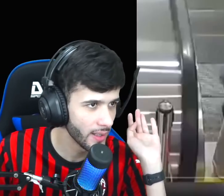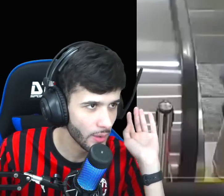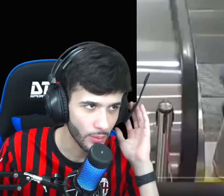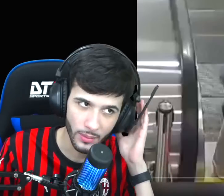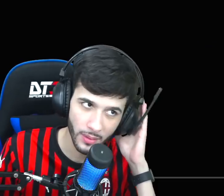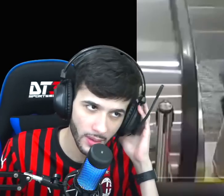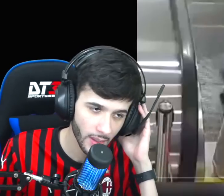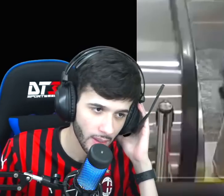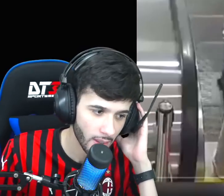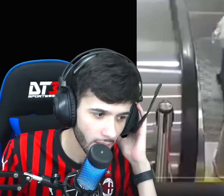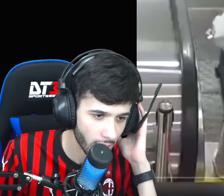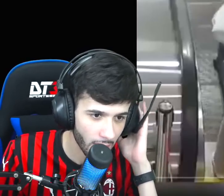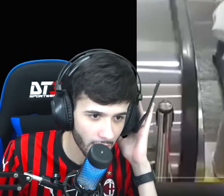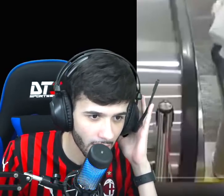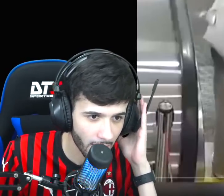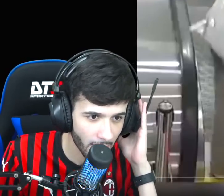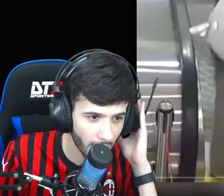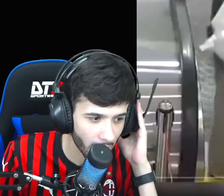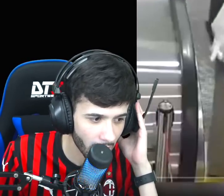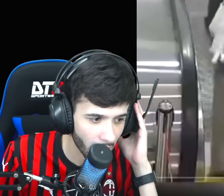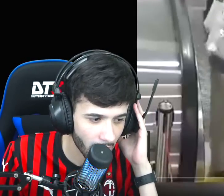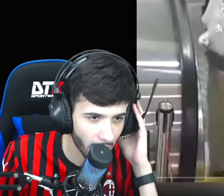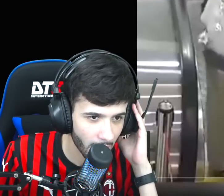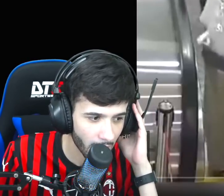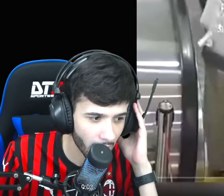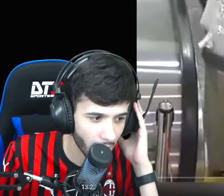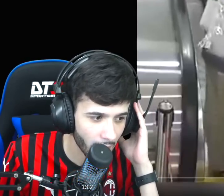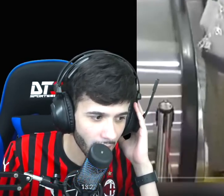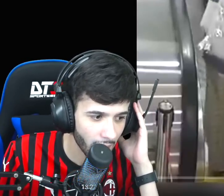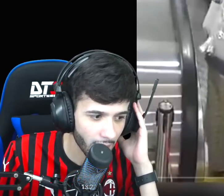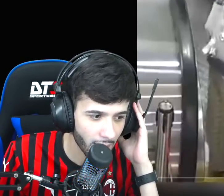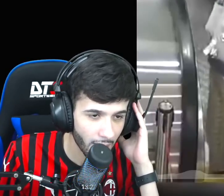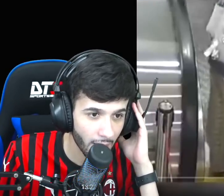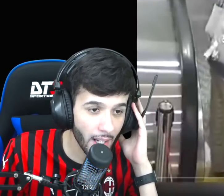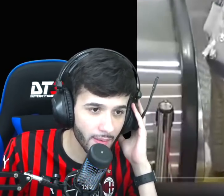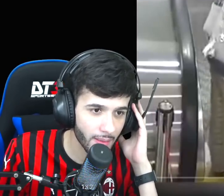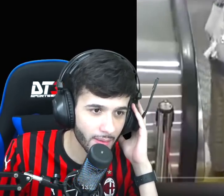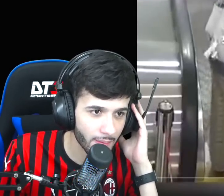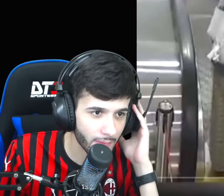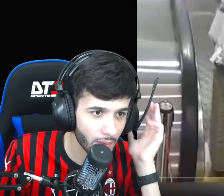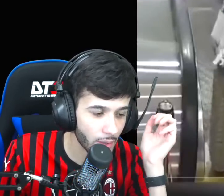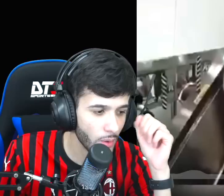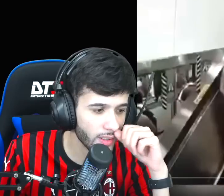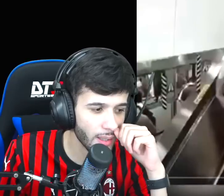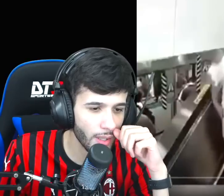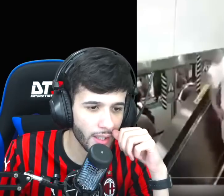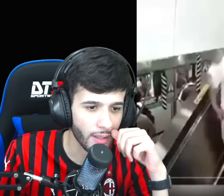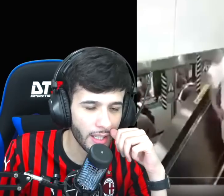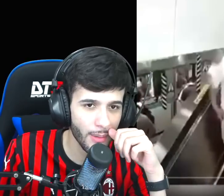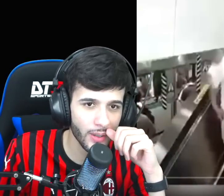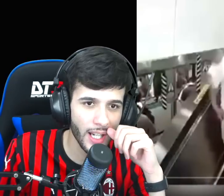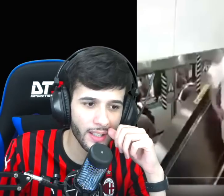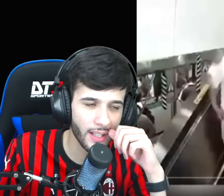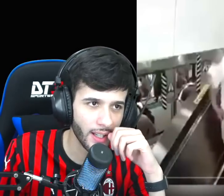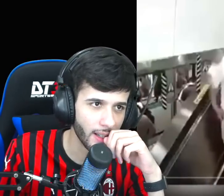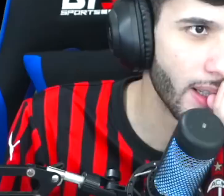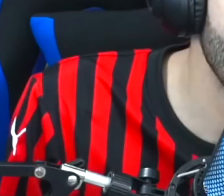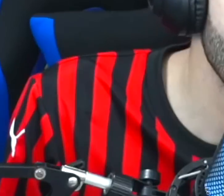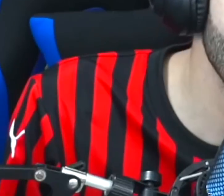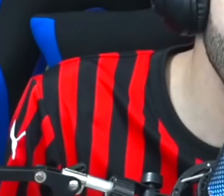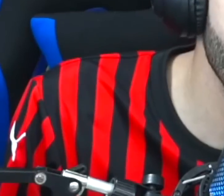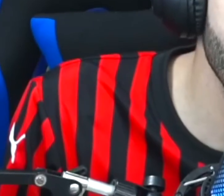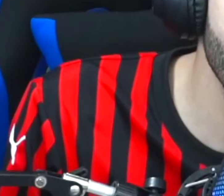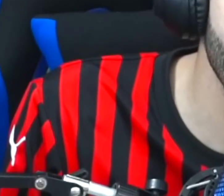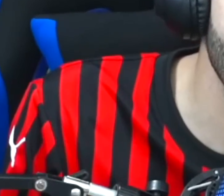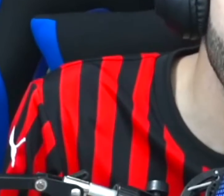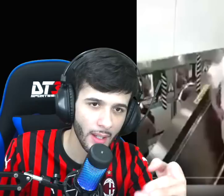ele fala de tudo. Ah, Jordan, we just sent the sample down to the test chamber. Ai! Nossa, mano, que maldade, cara. Eu acho que